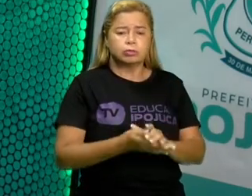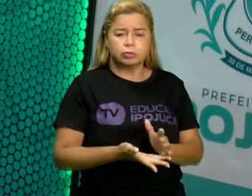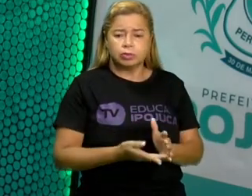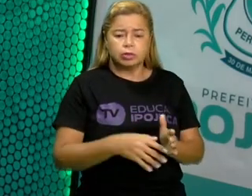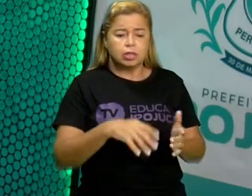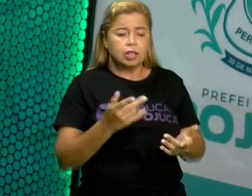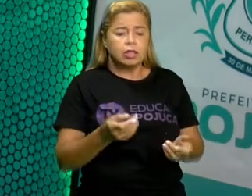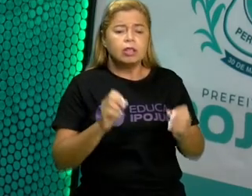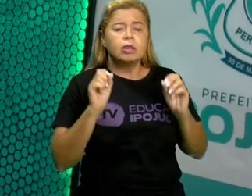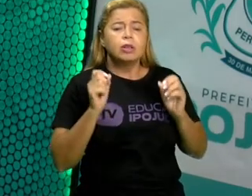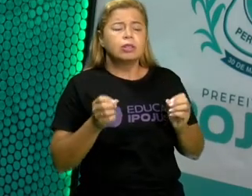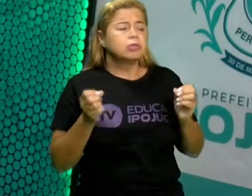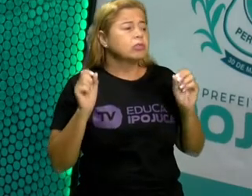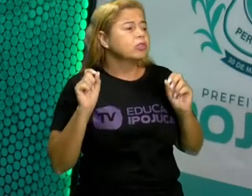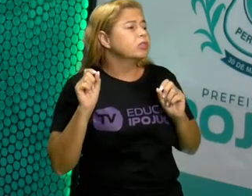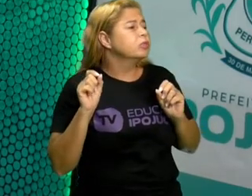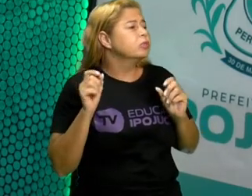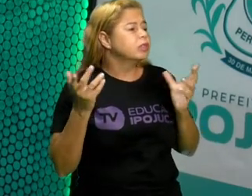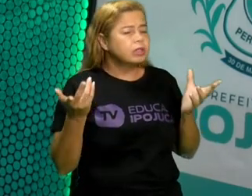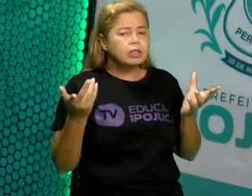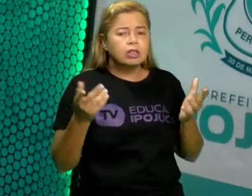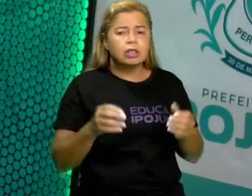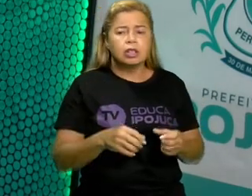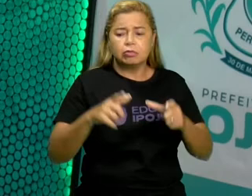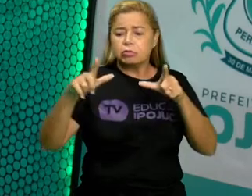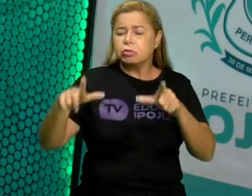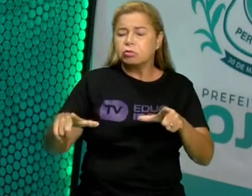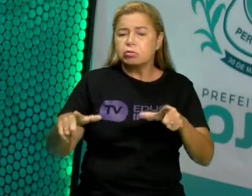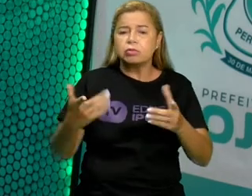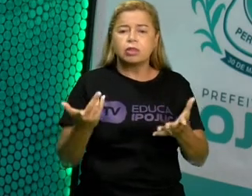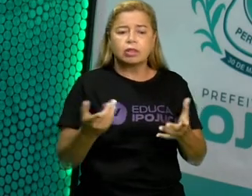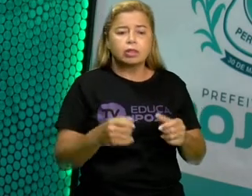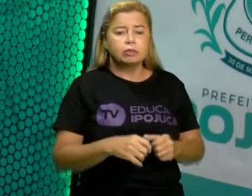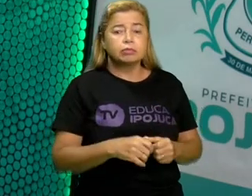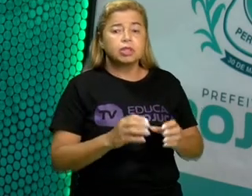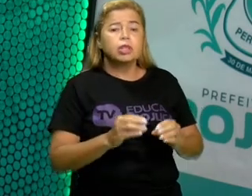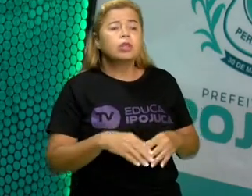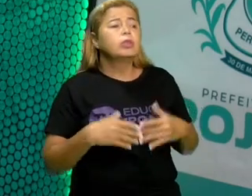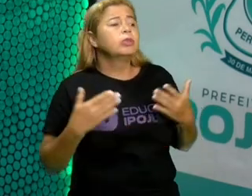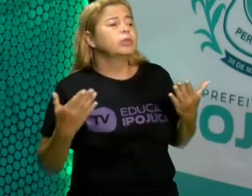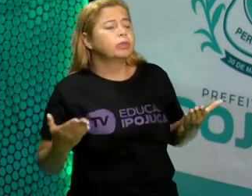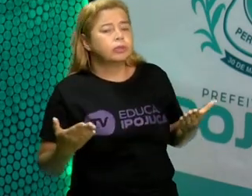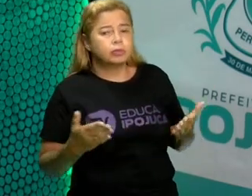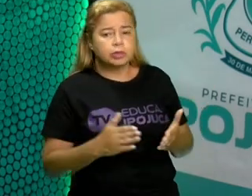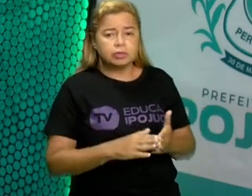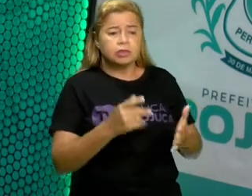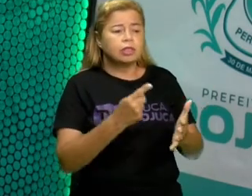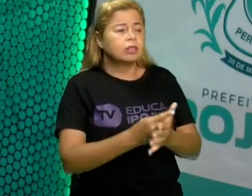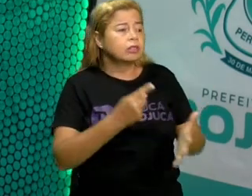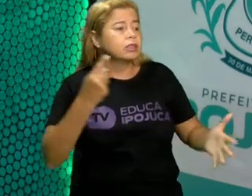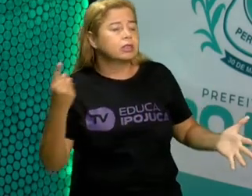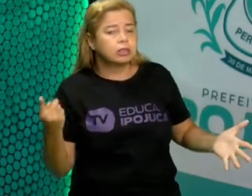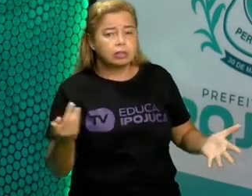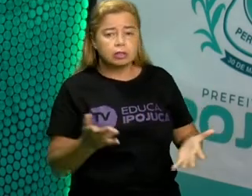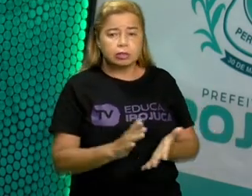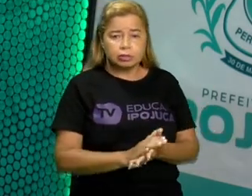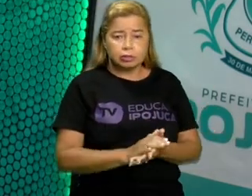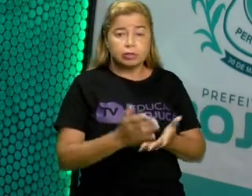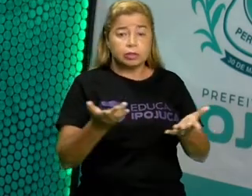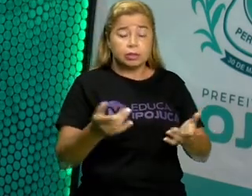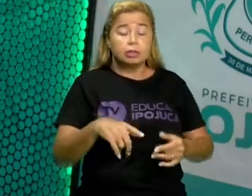onde aconteceu a notícia Tá certo então é através dele que ficamos sabendo